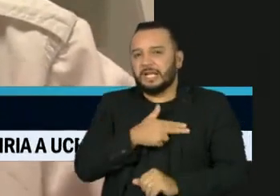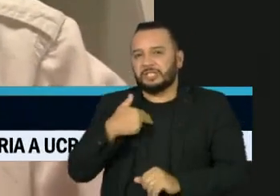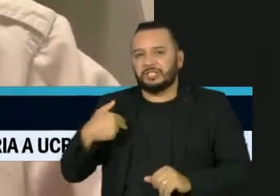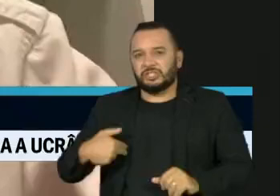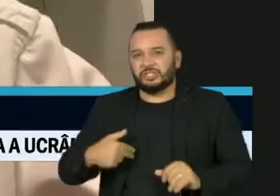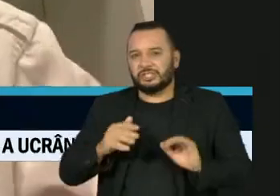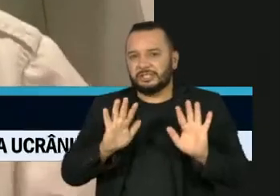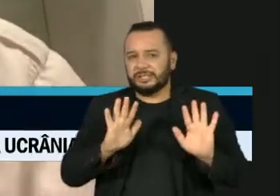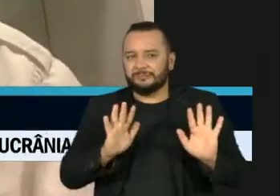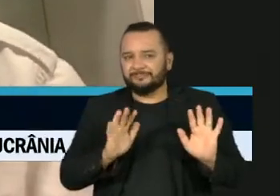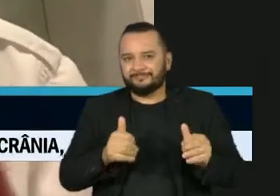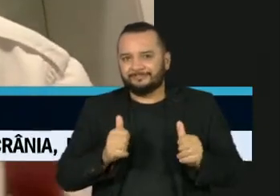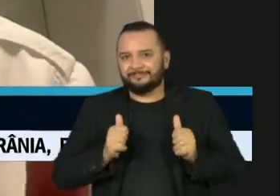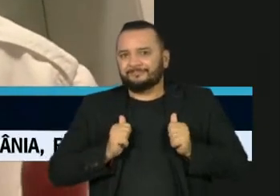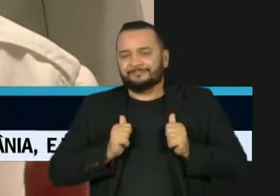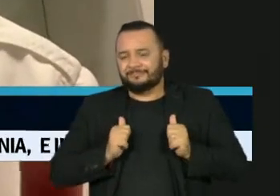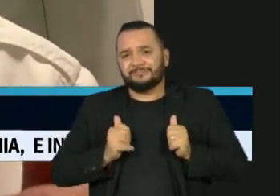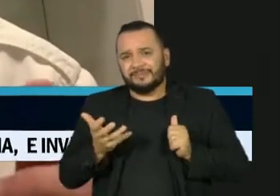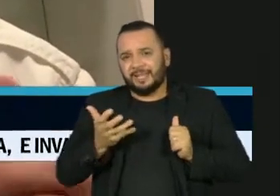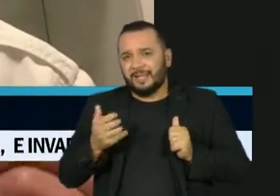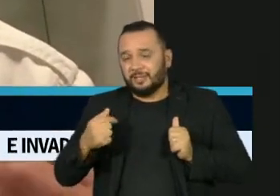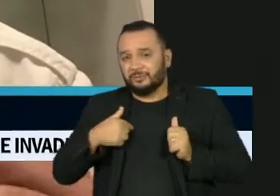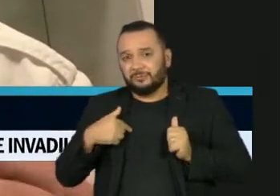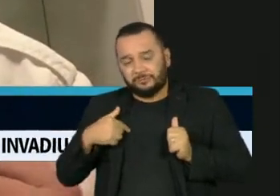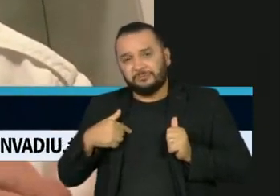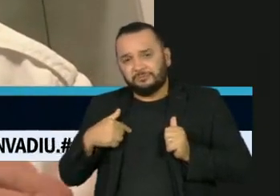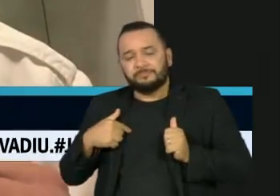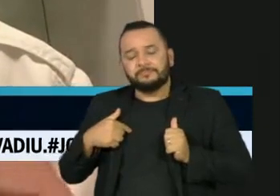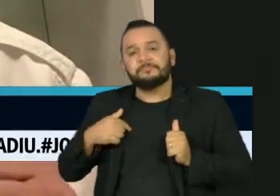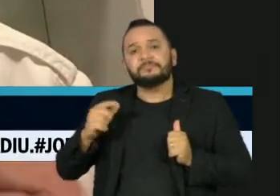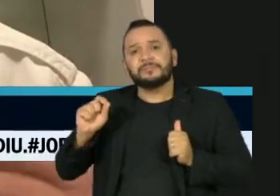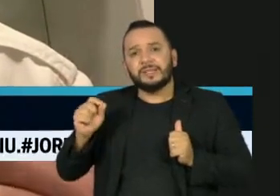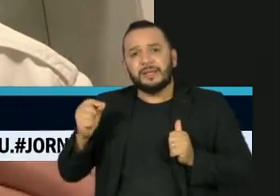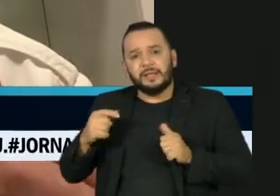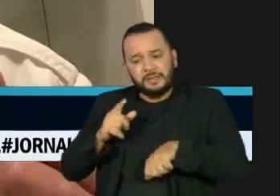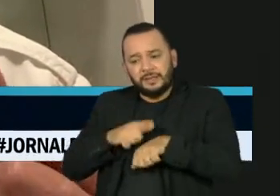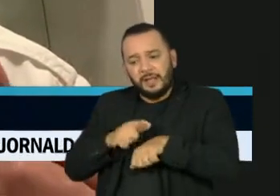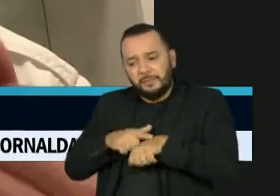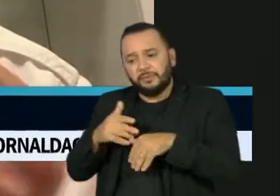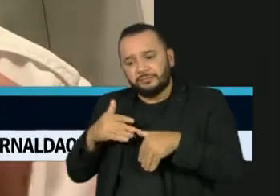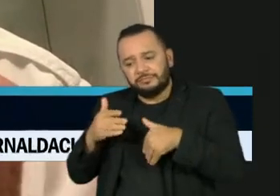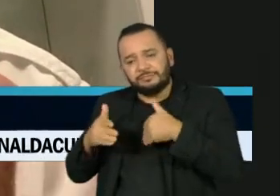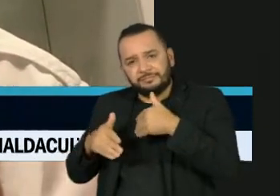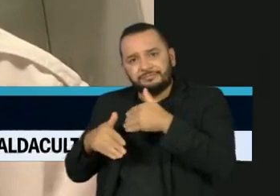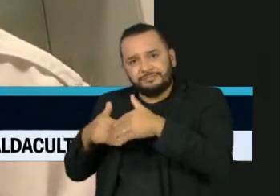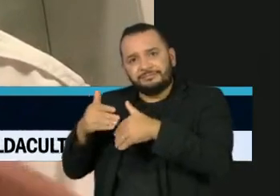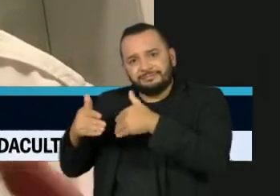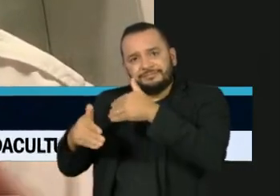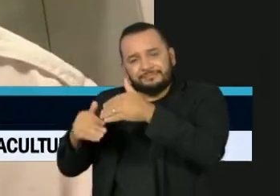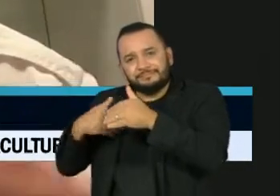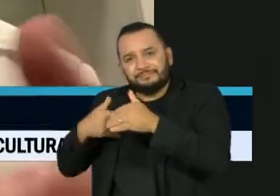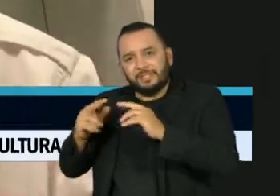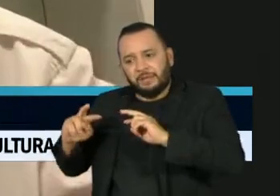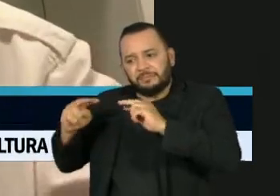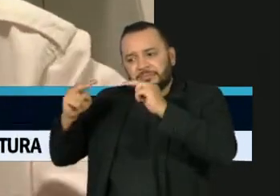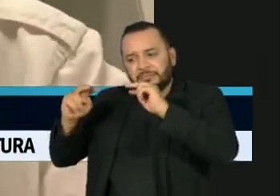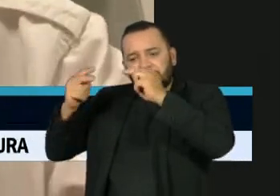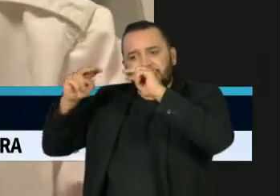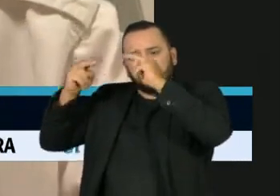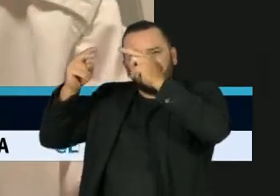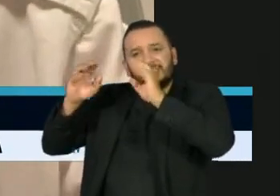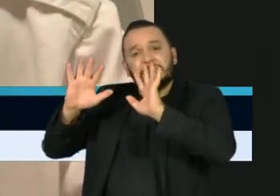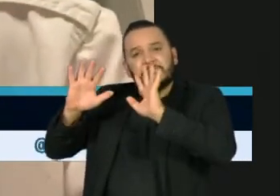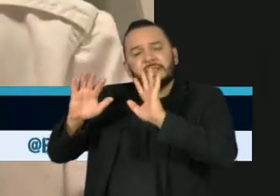seguir o seu ritmo natural e escolher o seu próprio tempo para assumir posições mais agressivas,